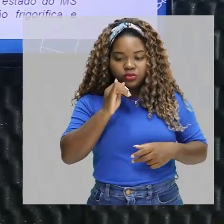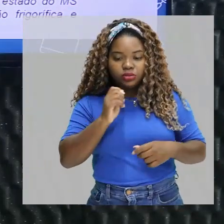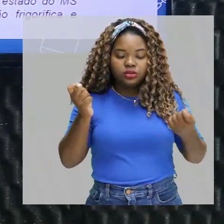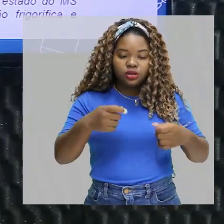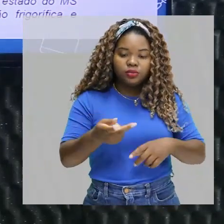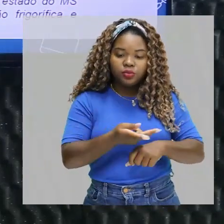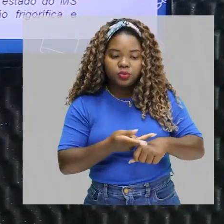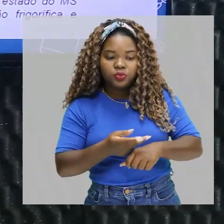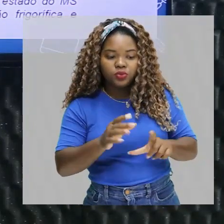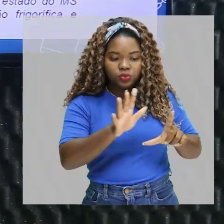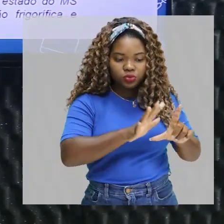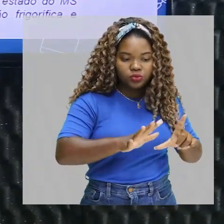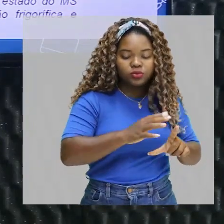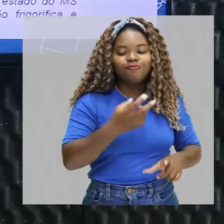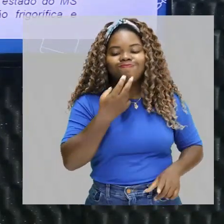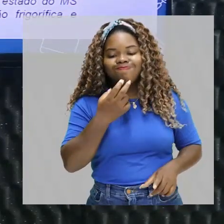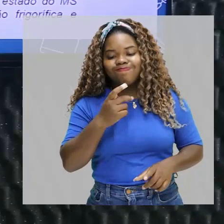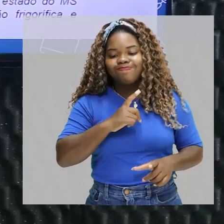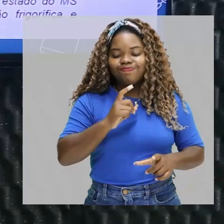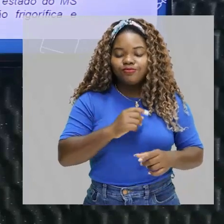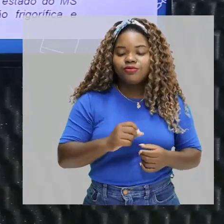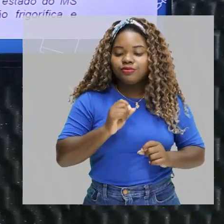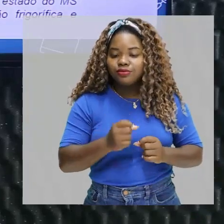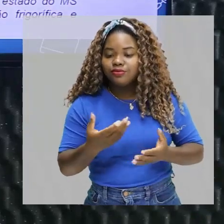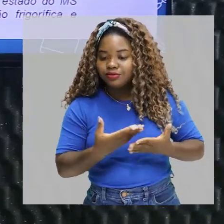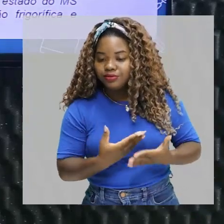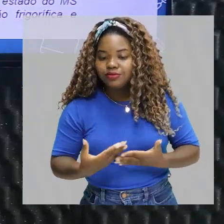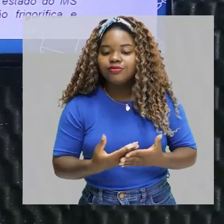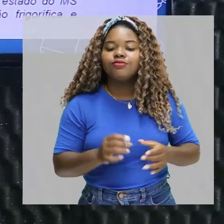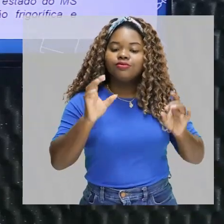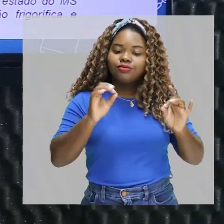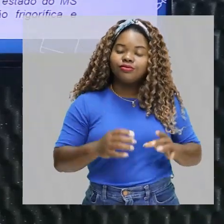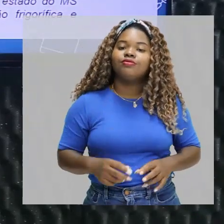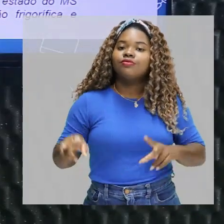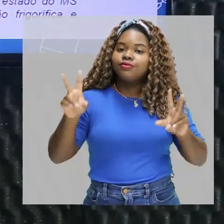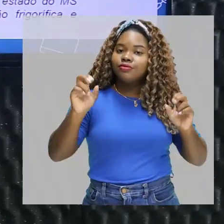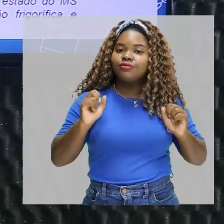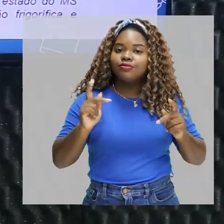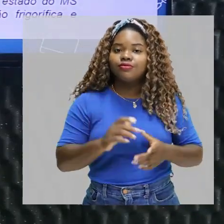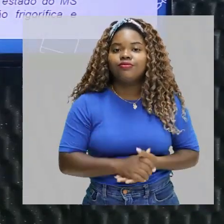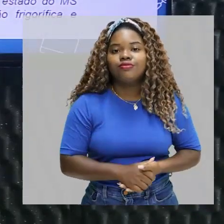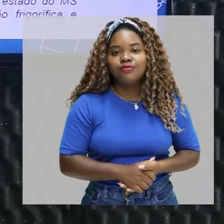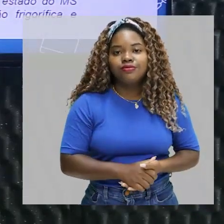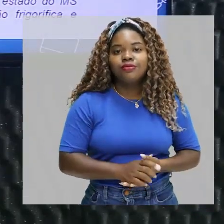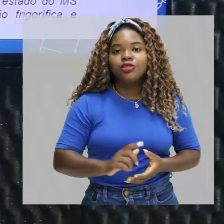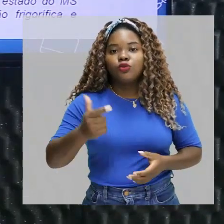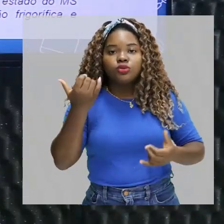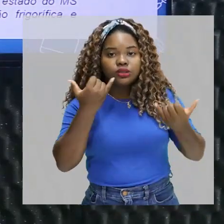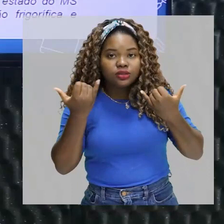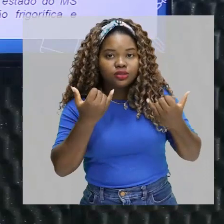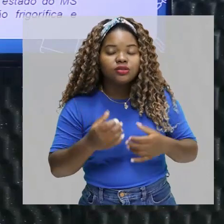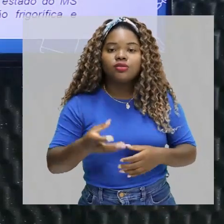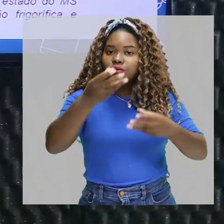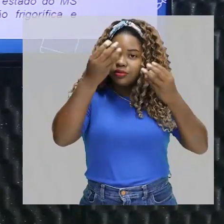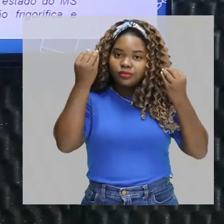pode procurar na plataforma gonçalve diz que tem aulas específicas sobre essa temática Bacana Então galera para essas e outras informações